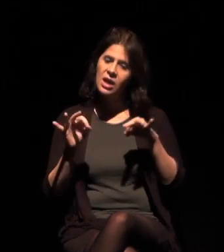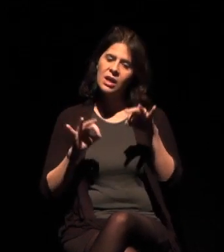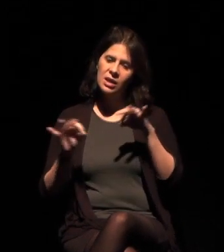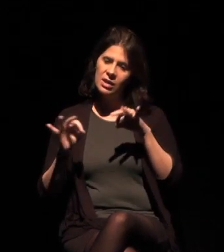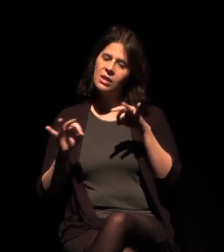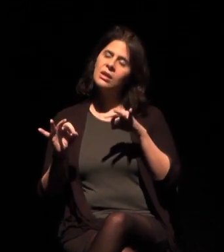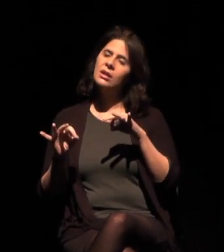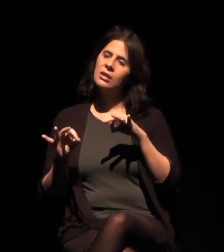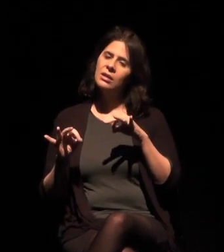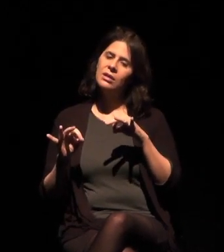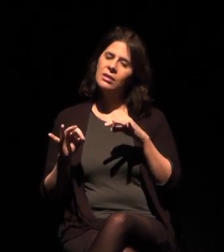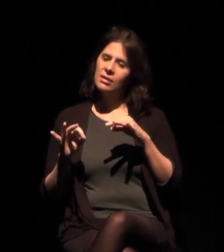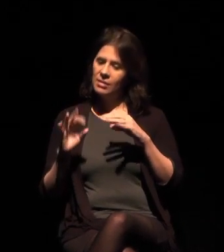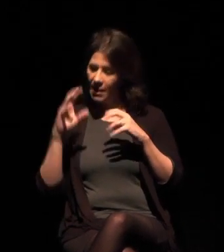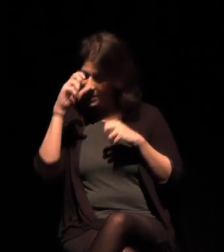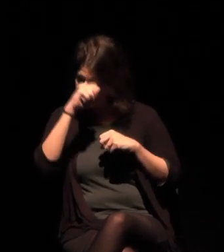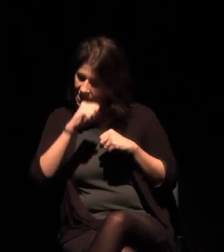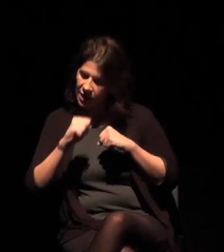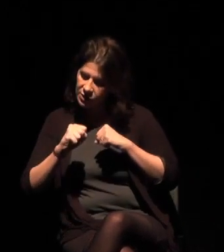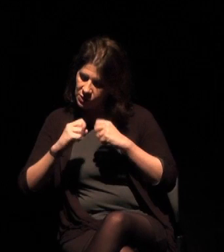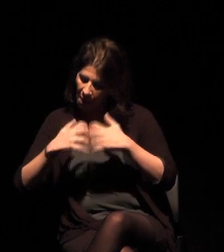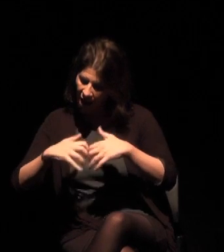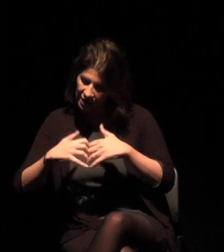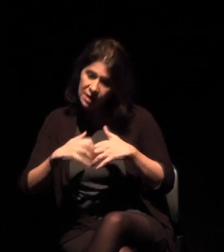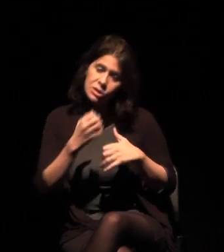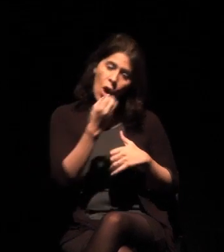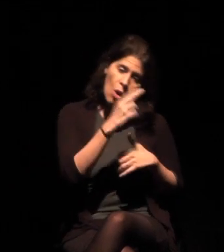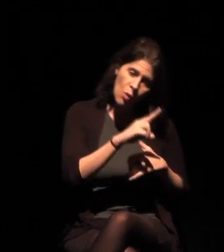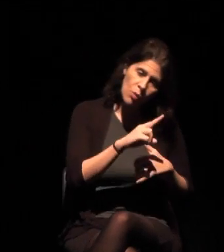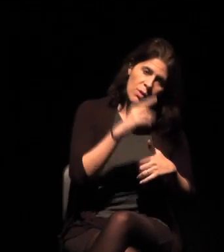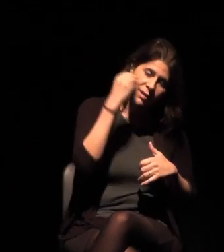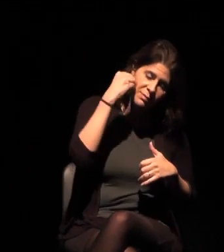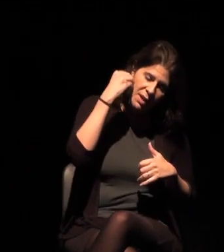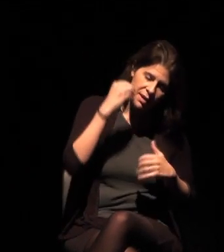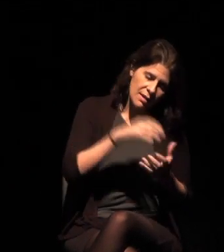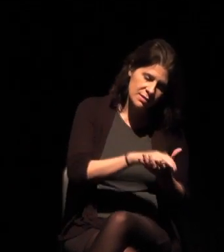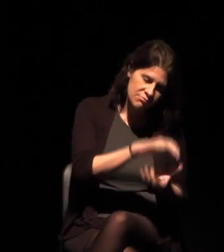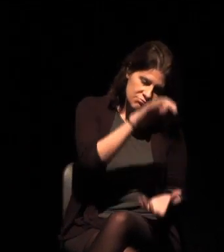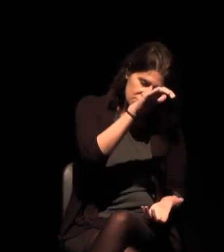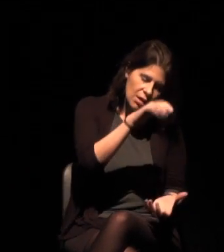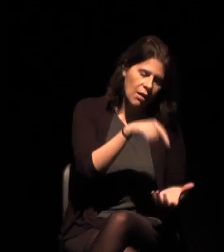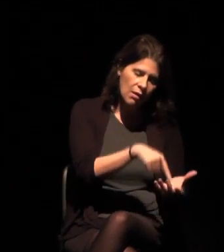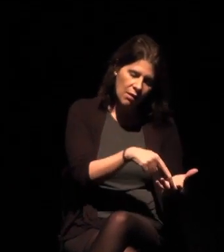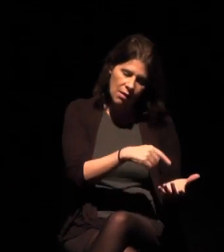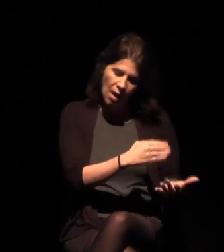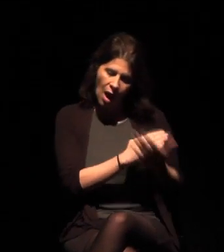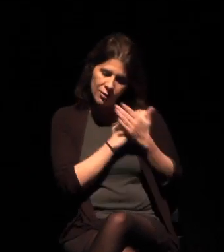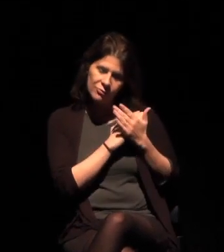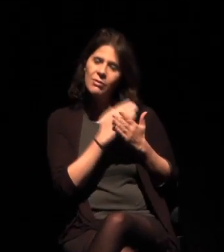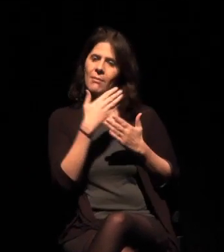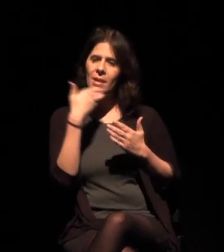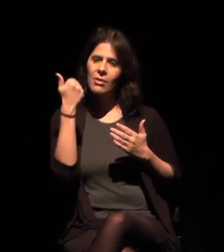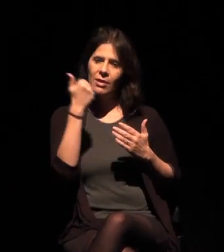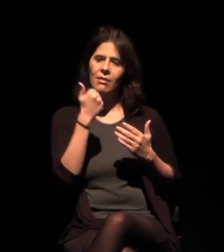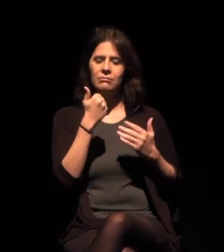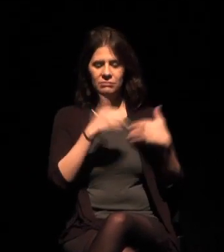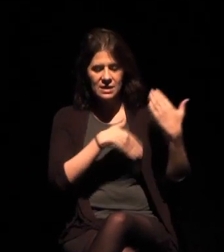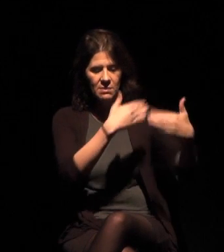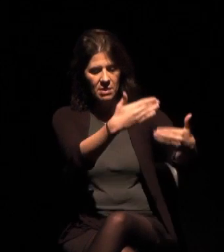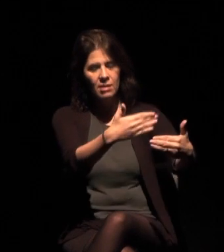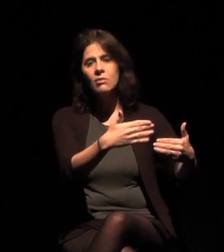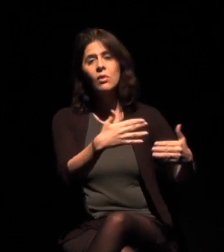trabalha no aprendizado de máquina que é usar dados e usar a experiência para melhorar o seu desempenho e construir um modelo do mundo